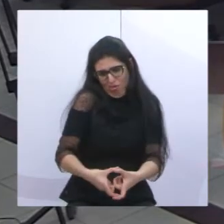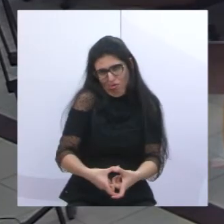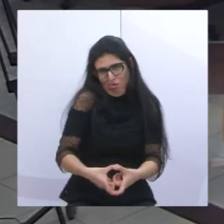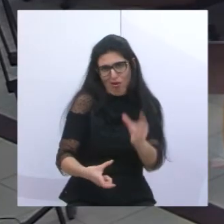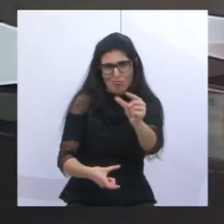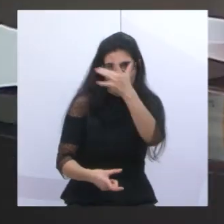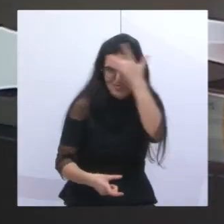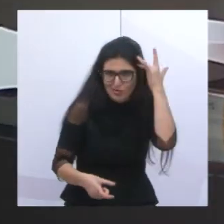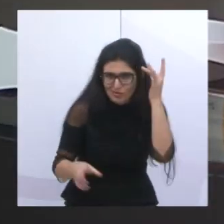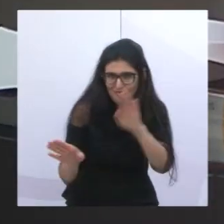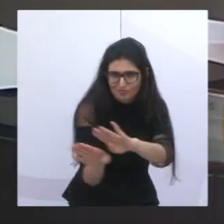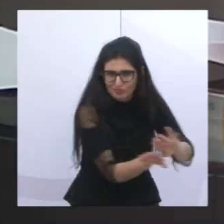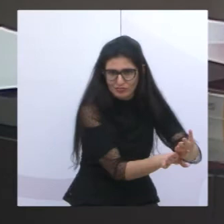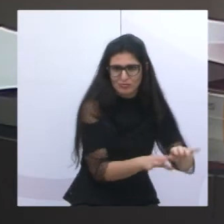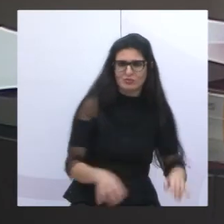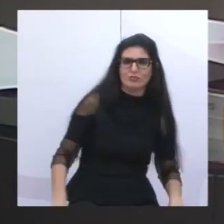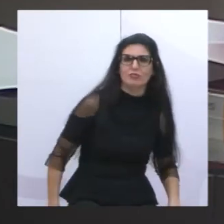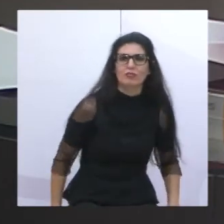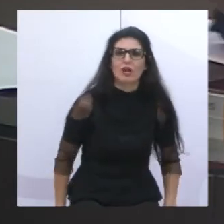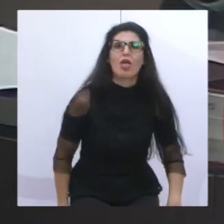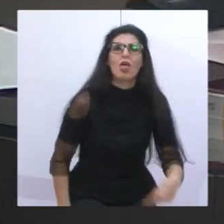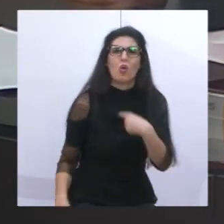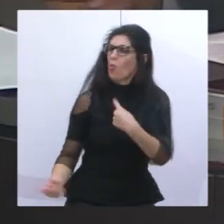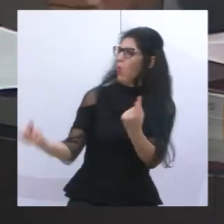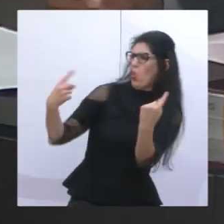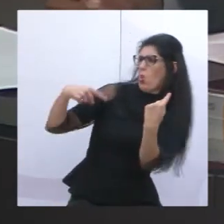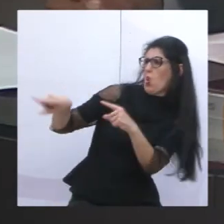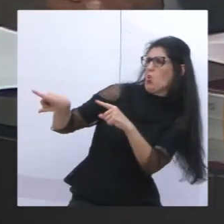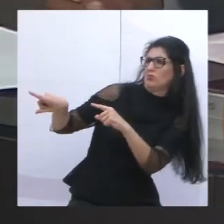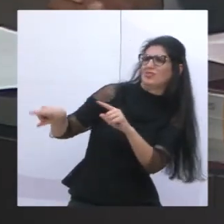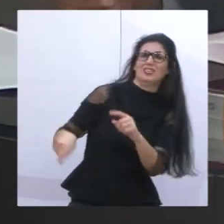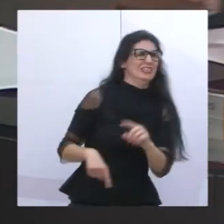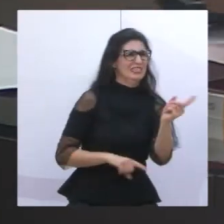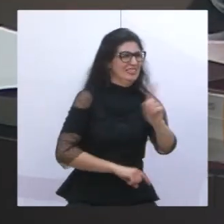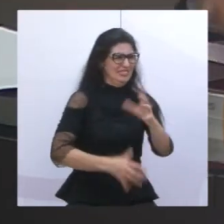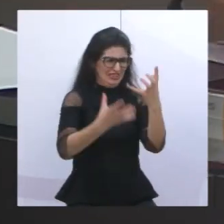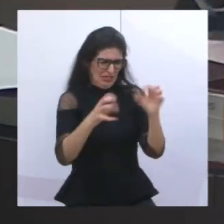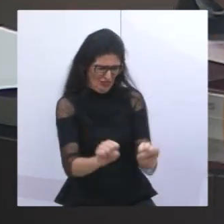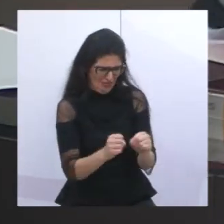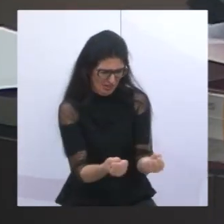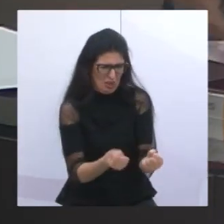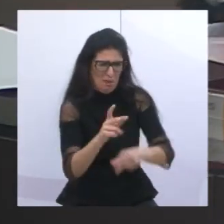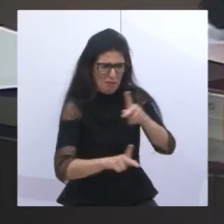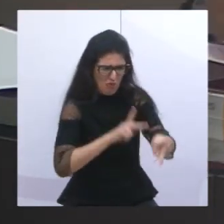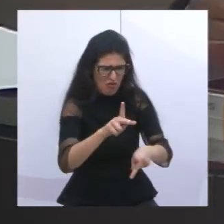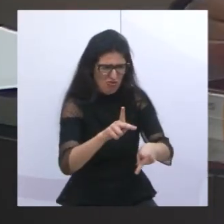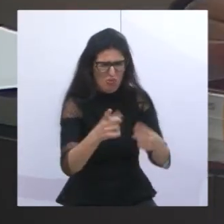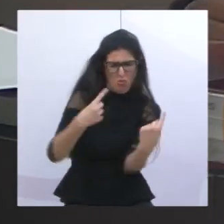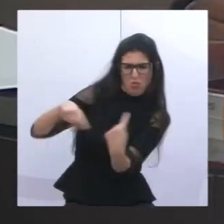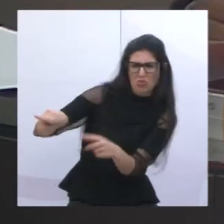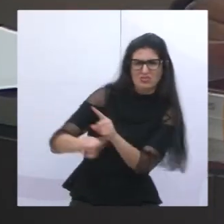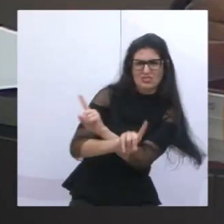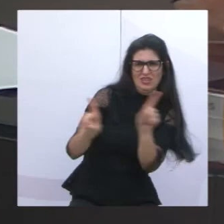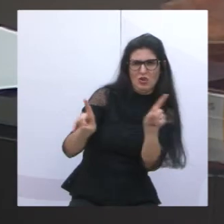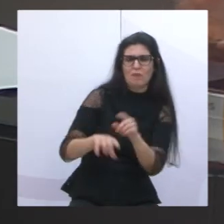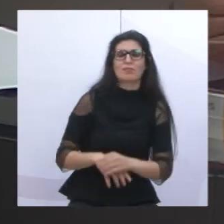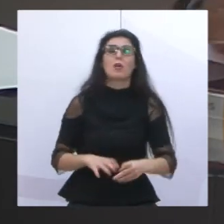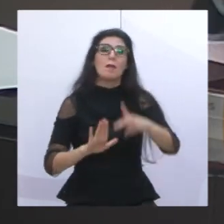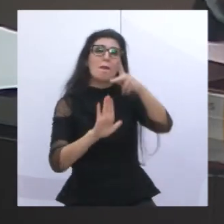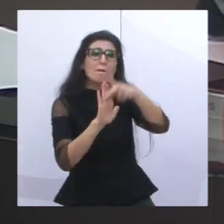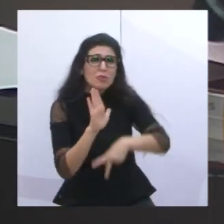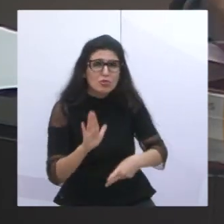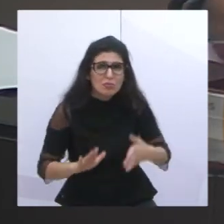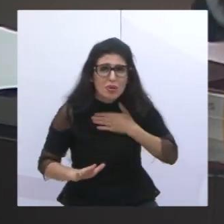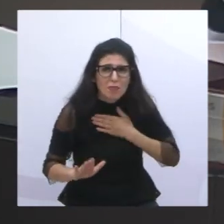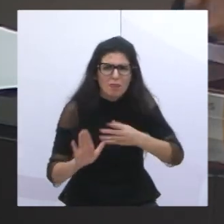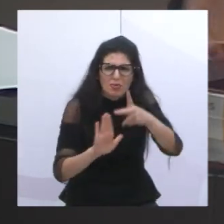saúde que é bom para o povo, isso não é ser oposição. E eu queria dizer também, vereador, o senhor fala que o meu projeto coloca o vereador em Mau Lençor. Queria dizer para o senhor que o senhor